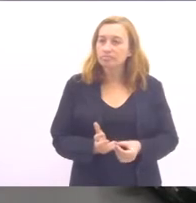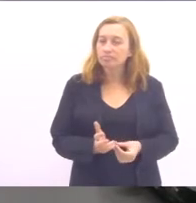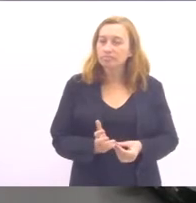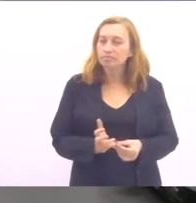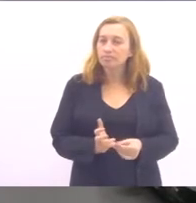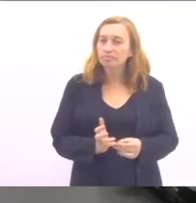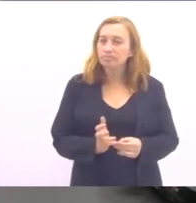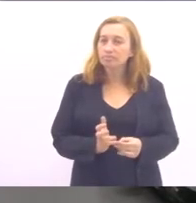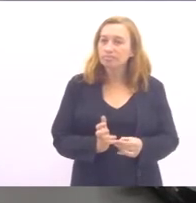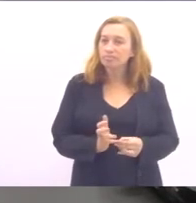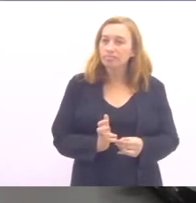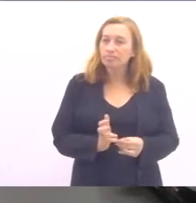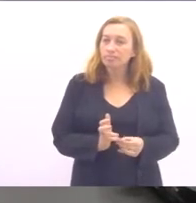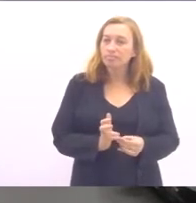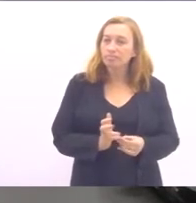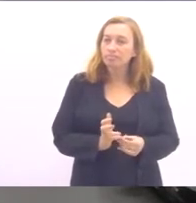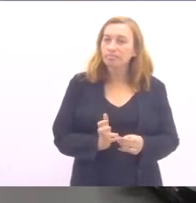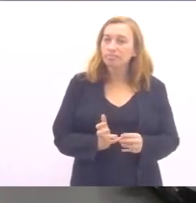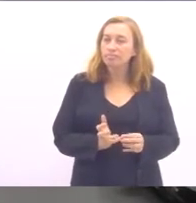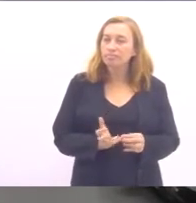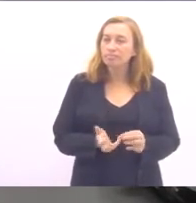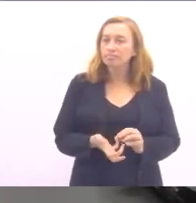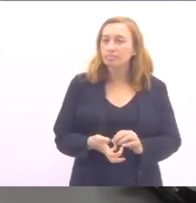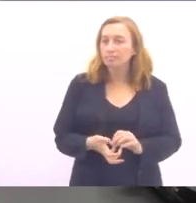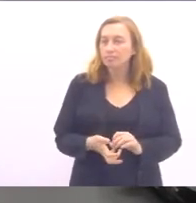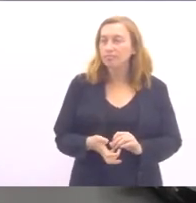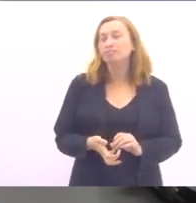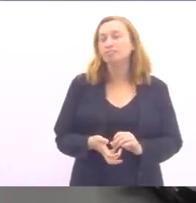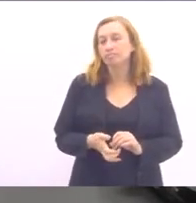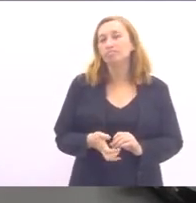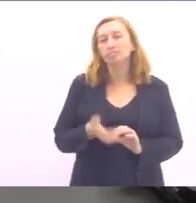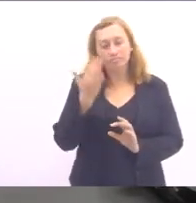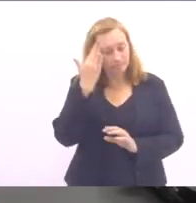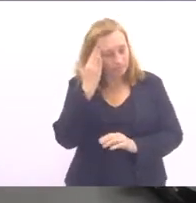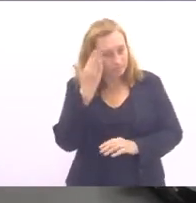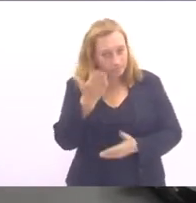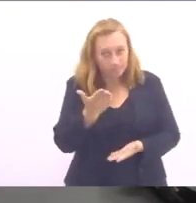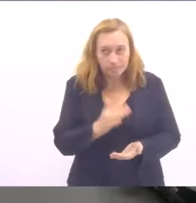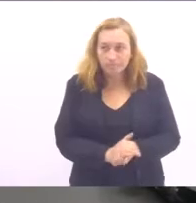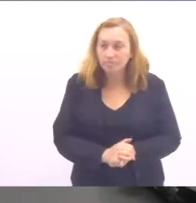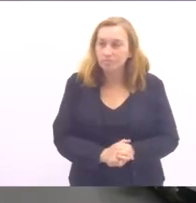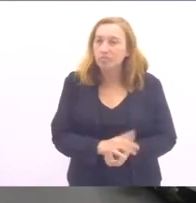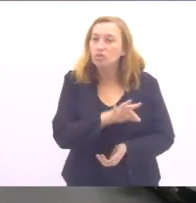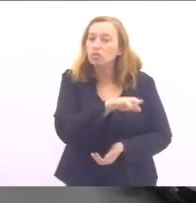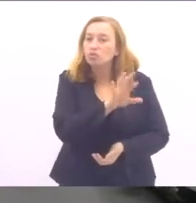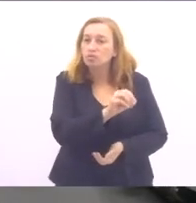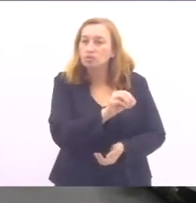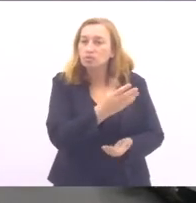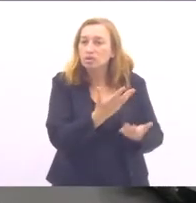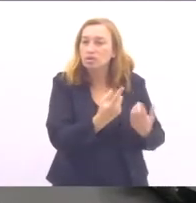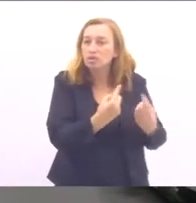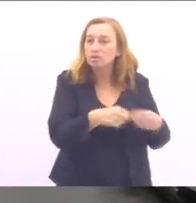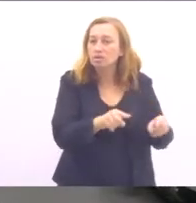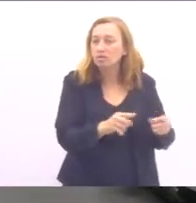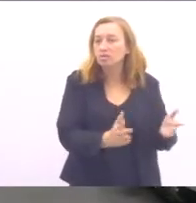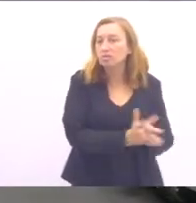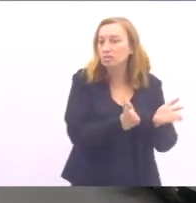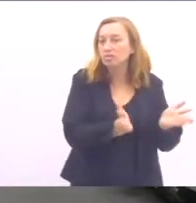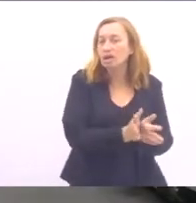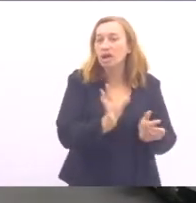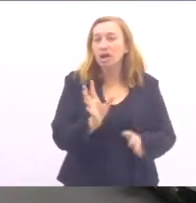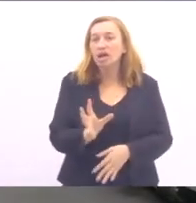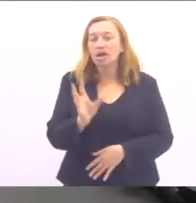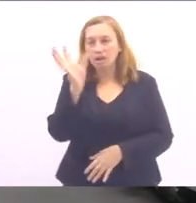É. Não, você está dizendo... Eu entendi o que você disse. O fundo de pobreza resolve 100%. Sim, veja bem, veja bem.